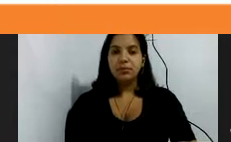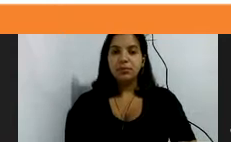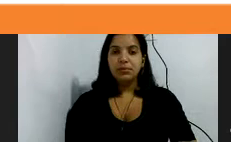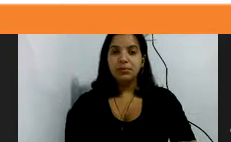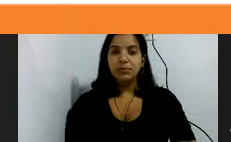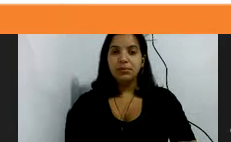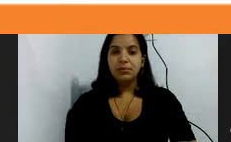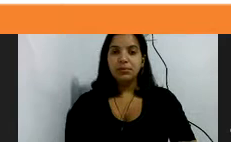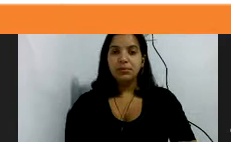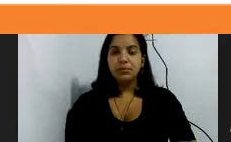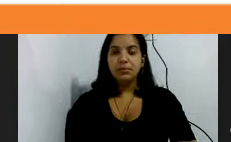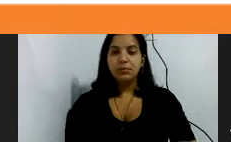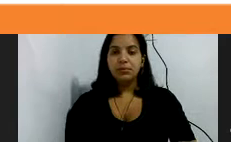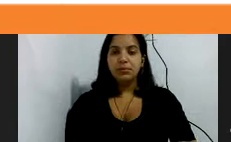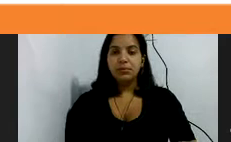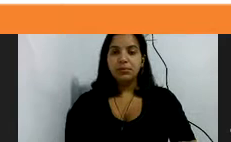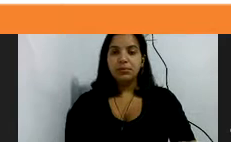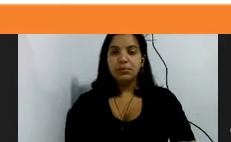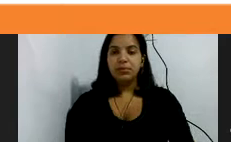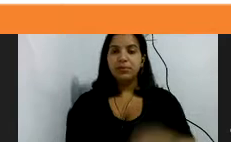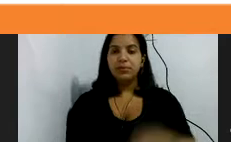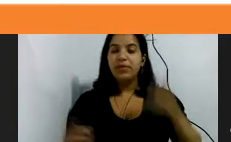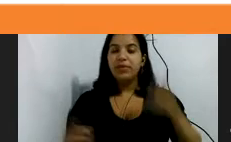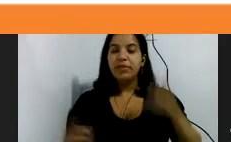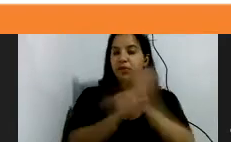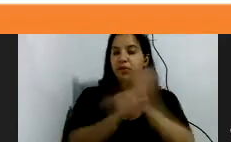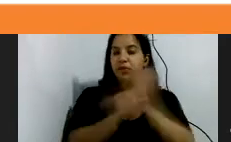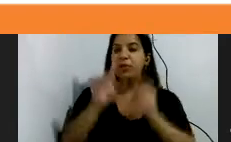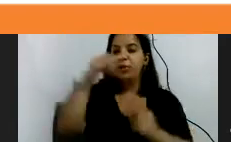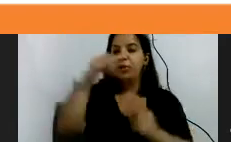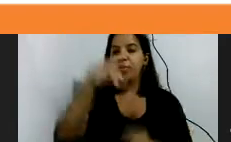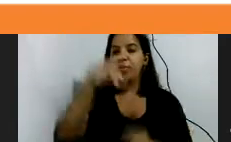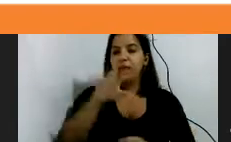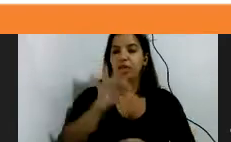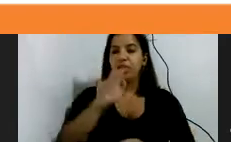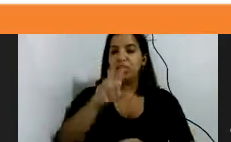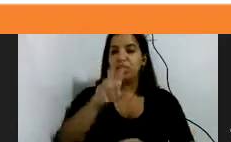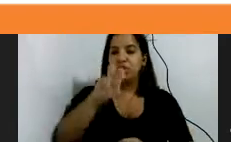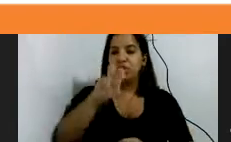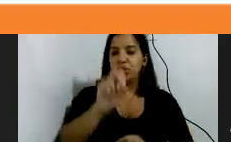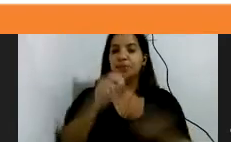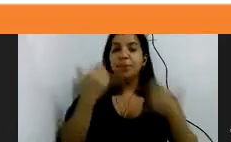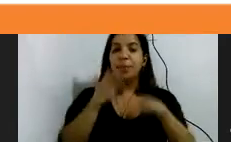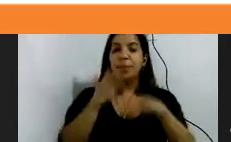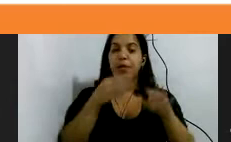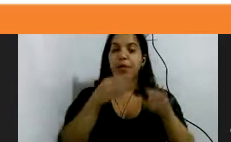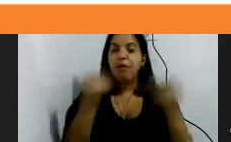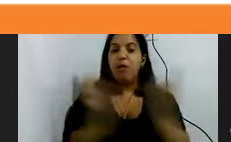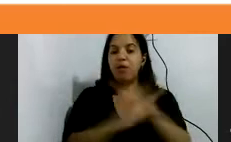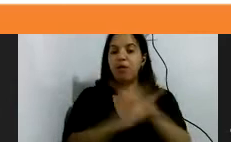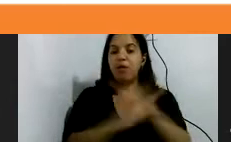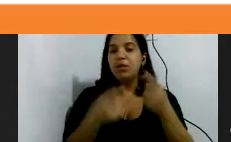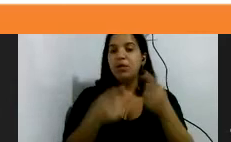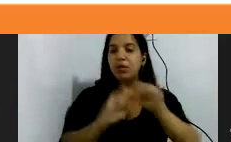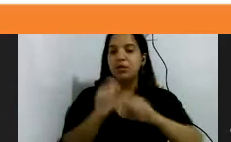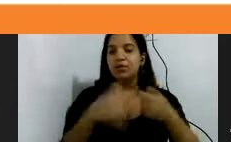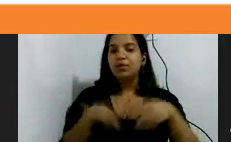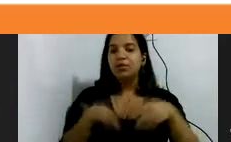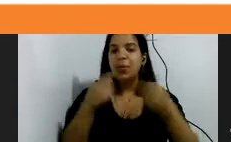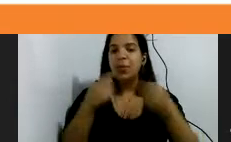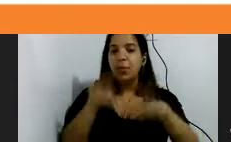No caso, vai detectar o antígeno, né? O antígeno. E a prova reversa? Vai determinar